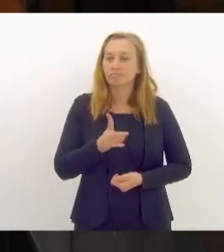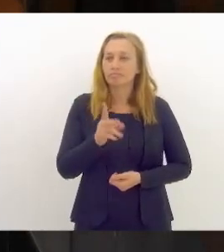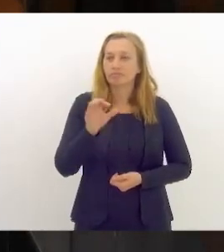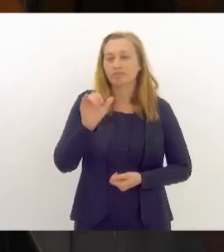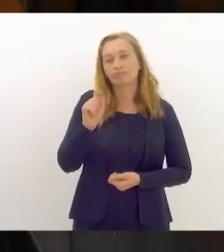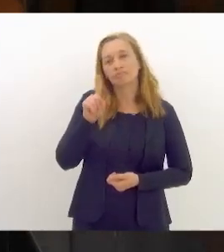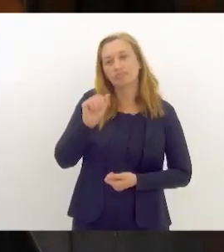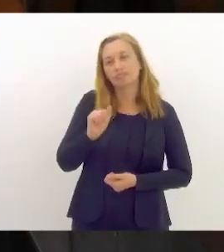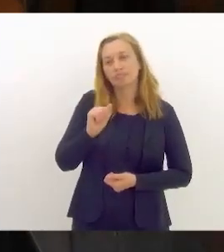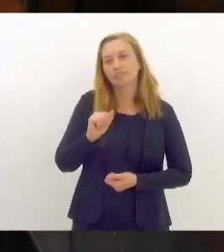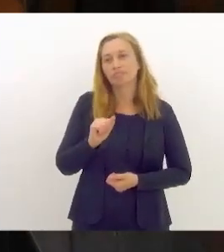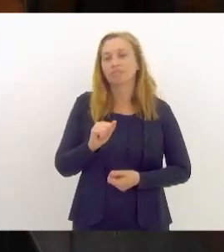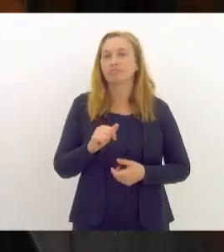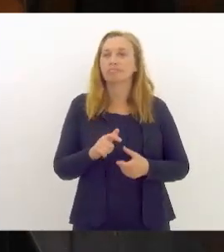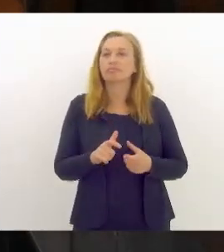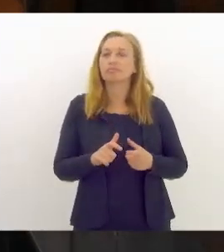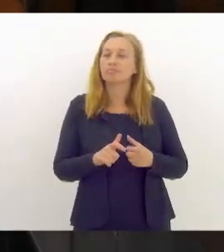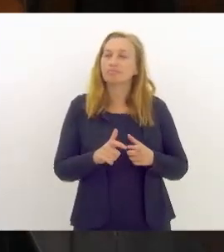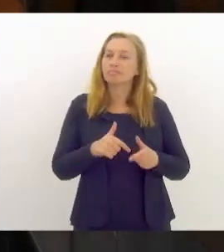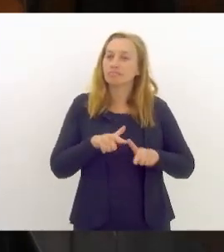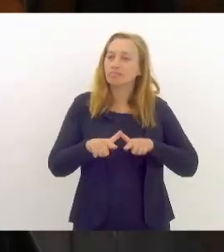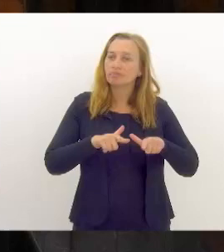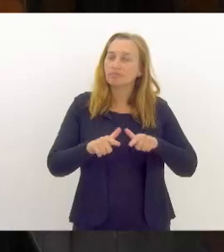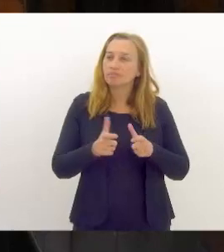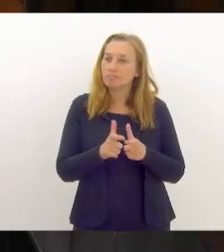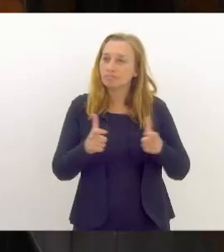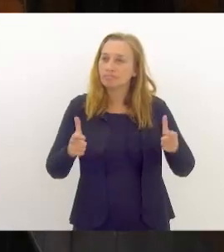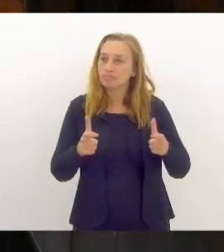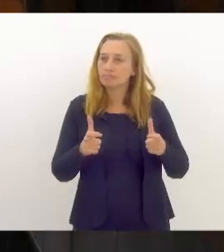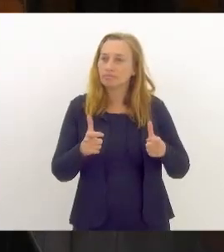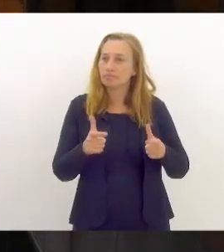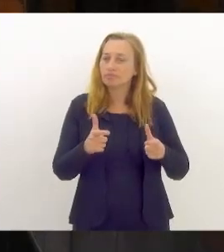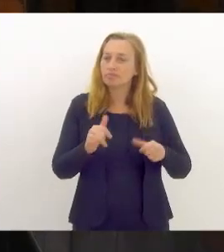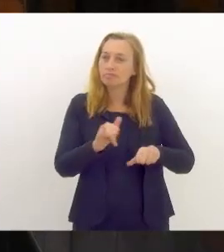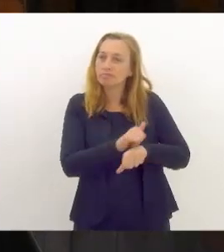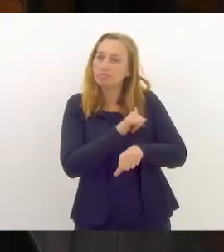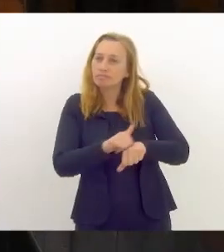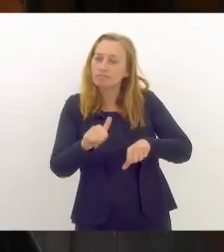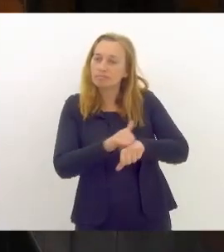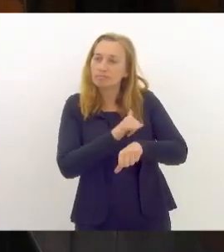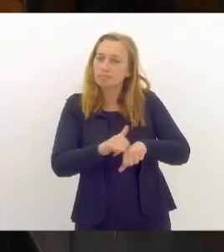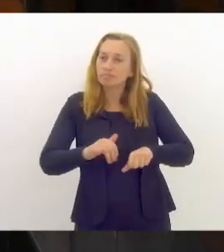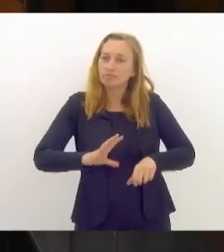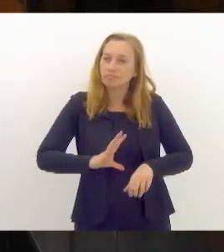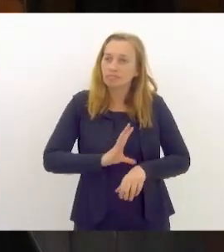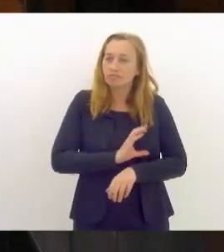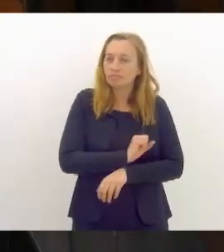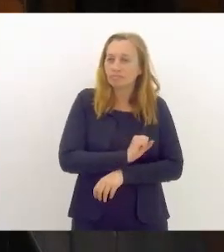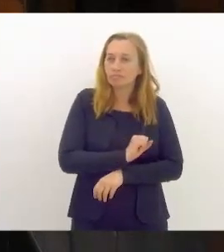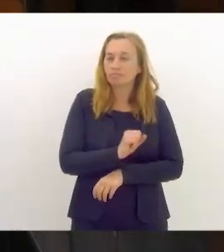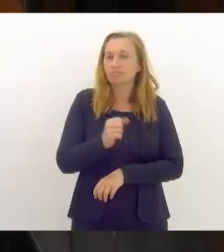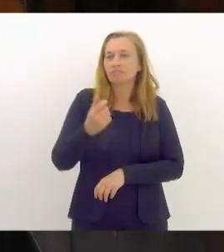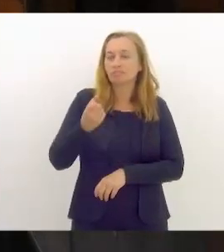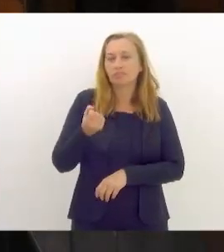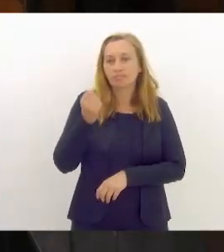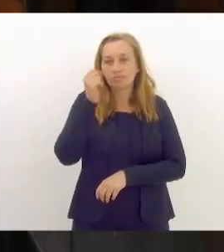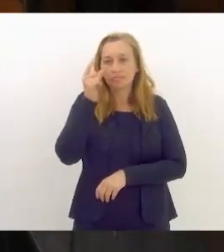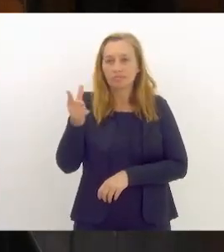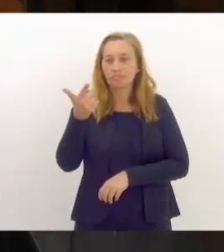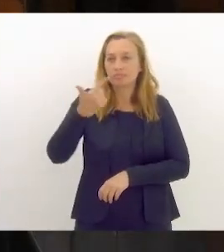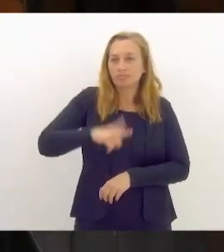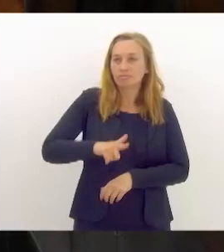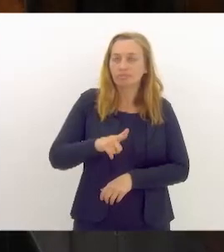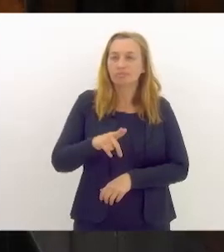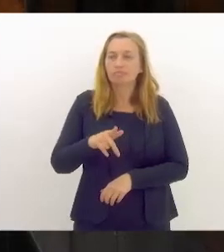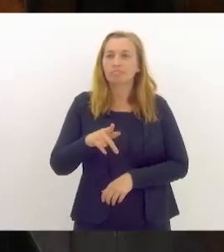que o grande legado da lava jato Eu escutei isso foi a paixão que despertou novamente do brasileiro por